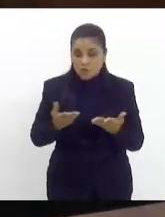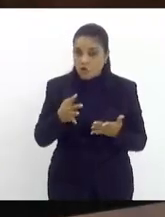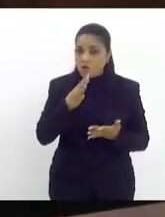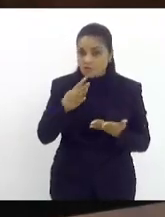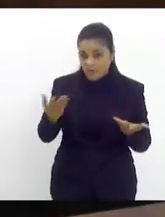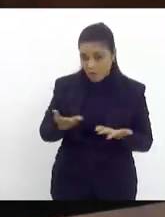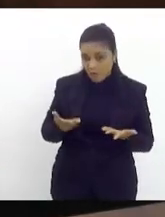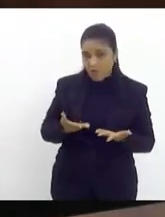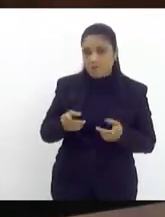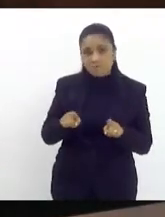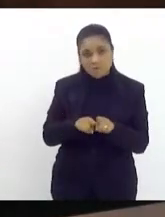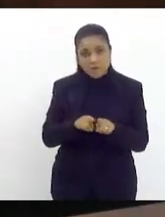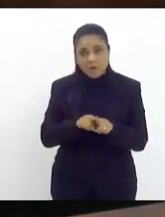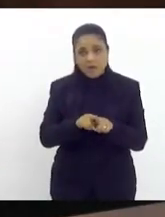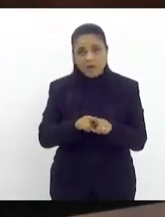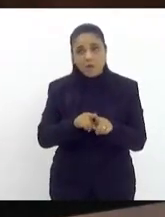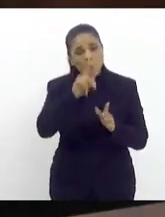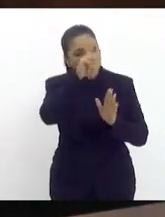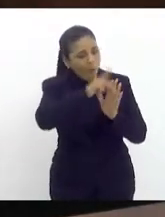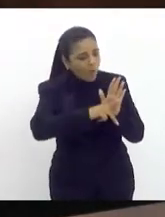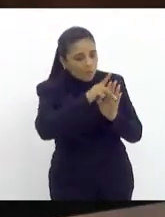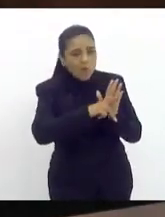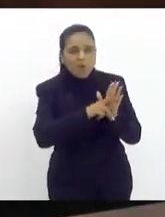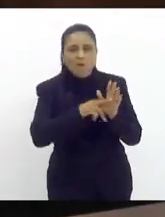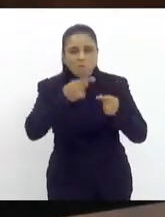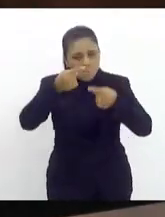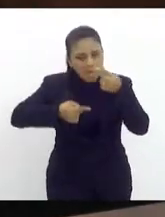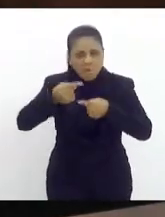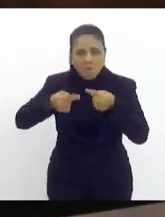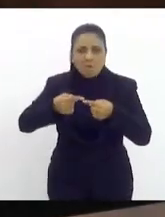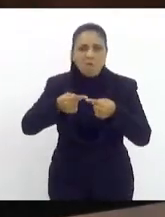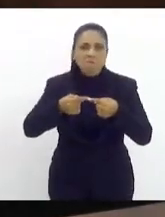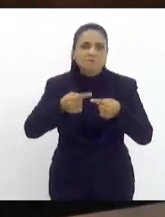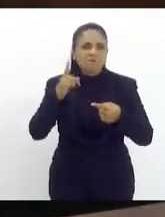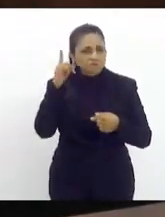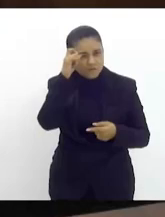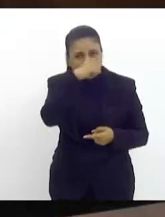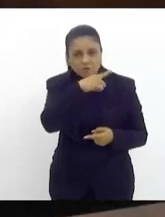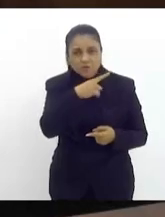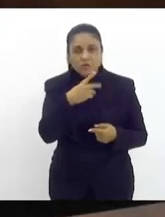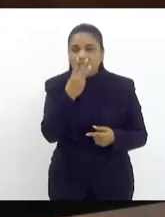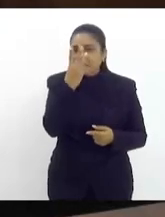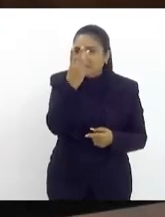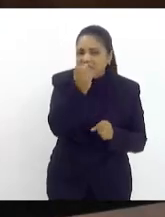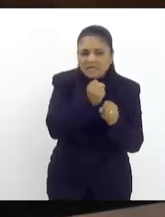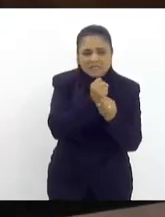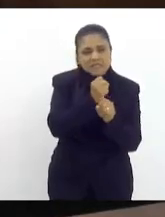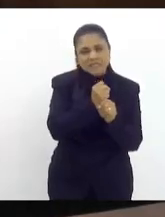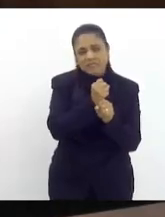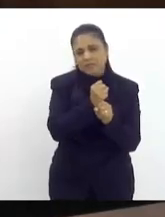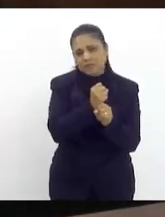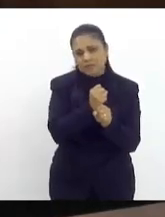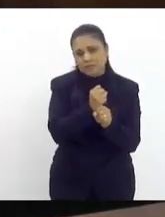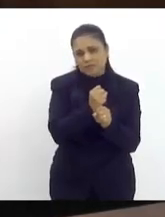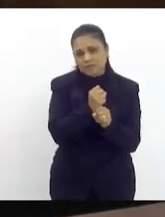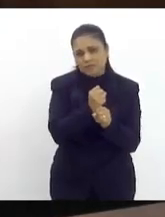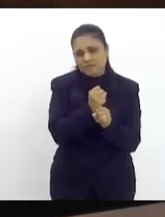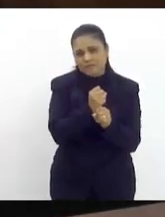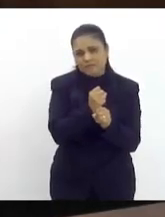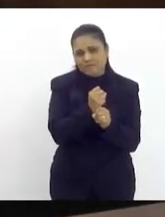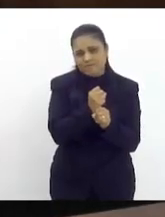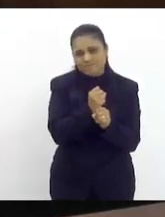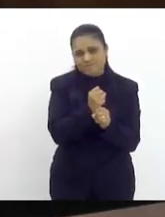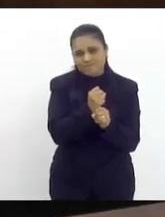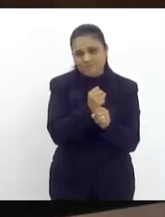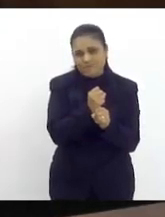legislatura atual. Geralmente, meus projetos são polêmicos. A CPI dos trens demorou 3 anos para ela poder sair do papel, para ela poder